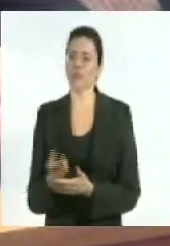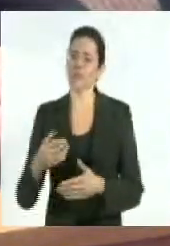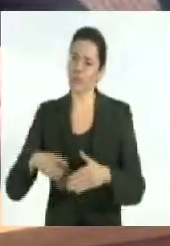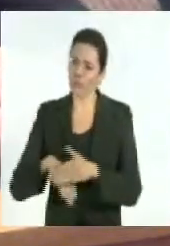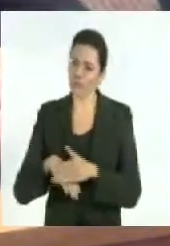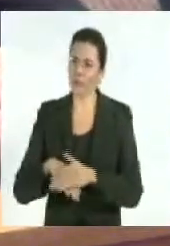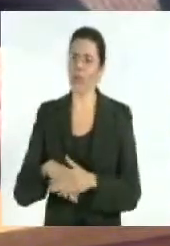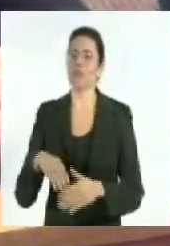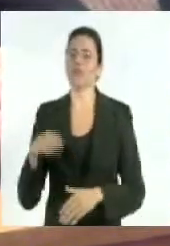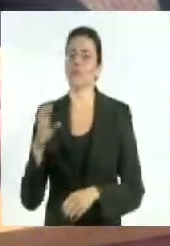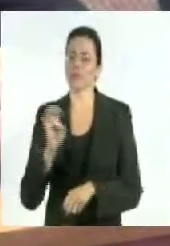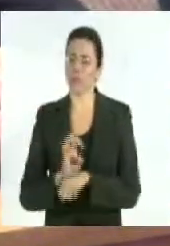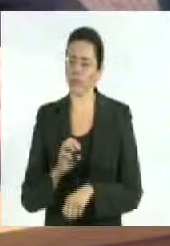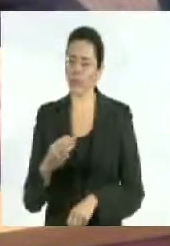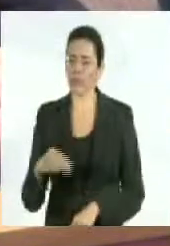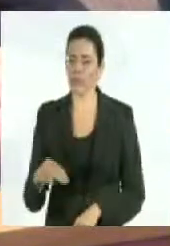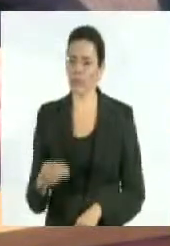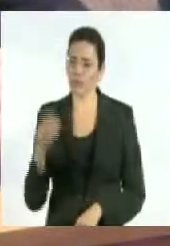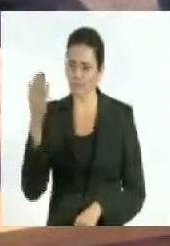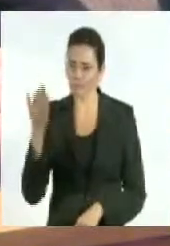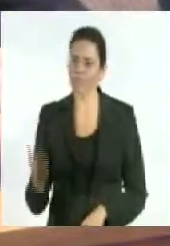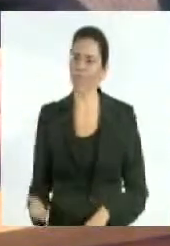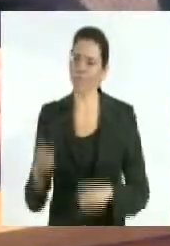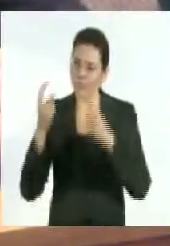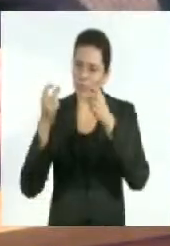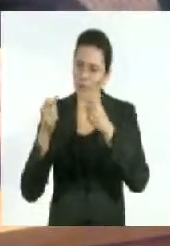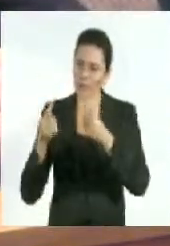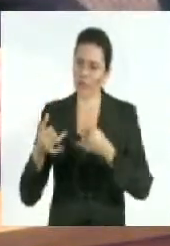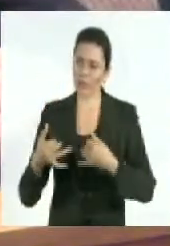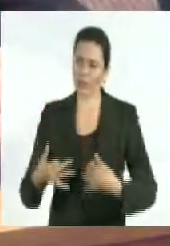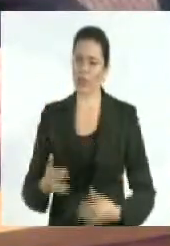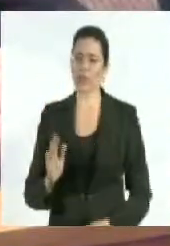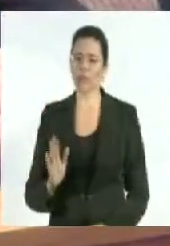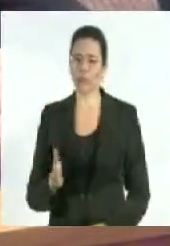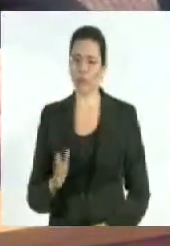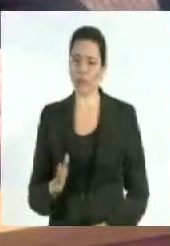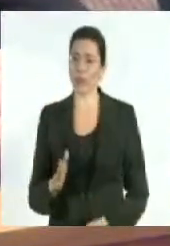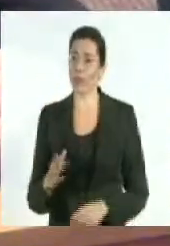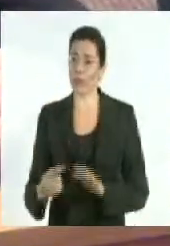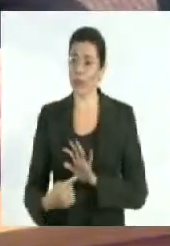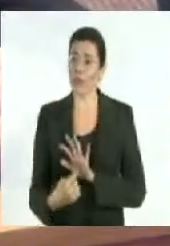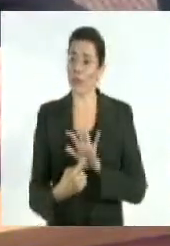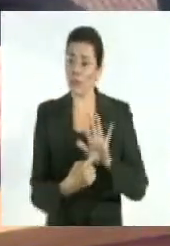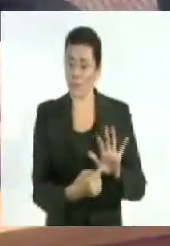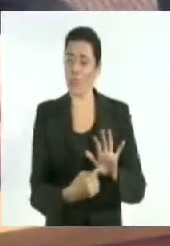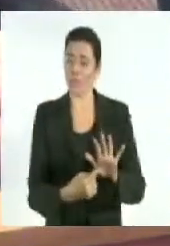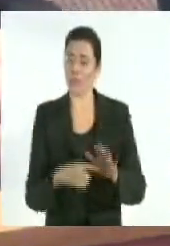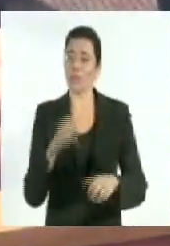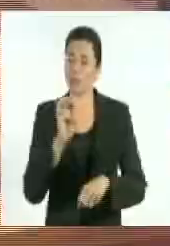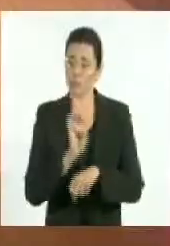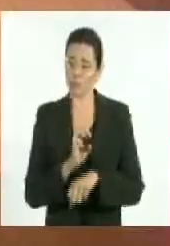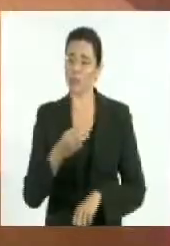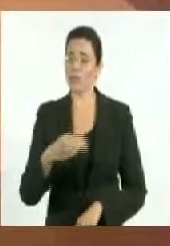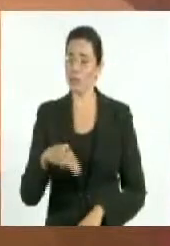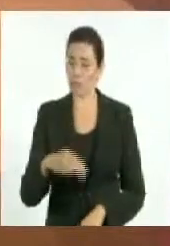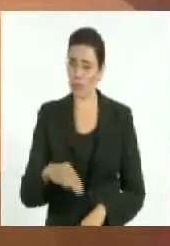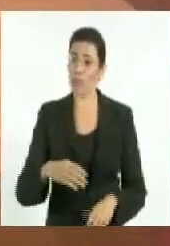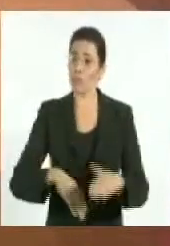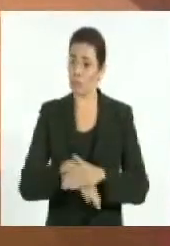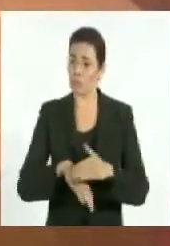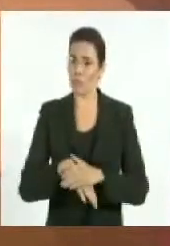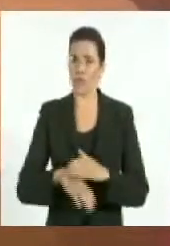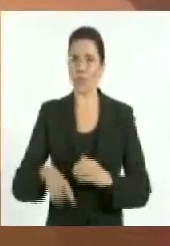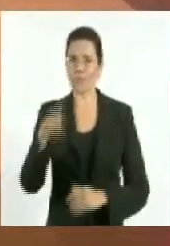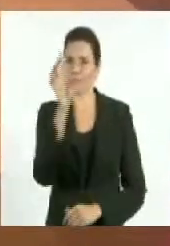do Maranhão, que, como Vossa Excelência falou, leva o nome do Estado a nível nacional. Muito obrigado. Deputado Souza